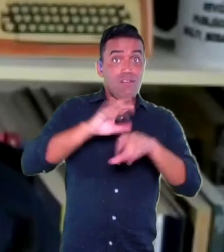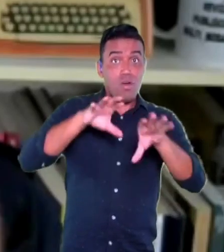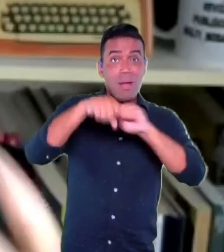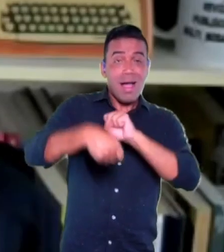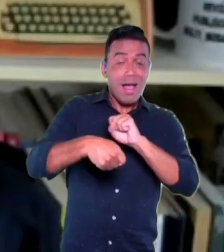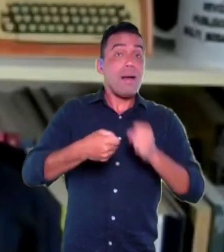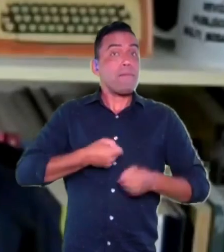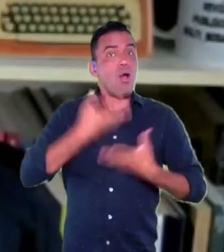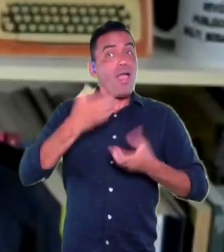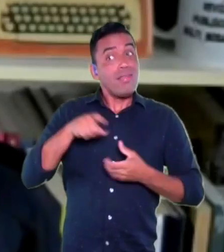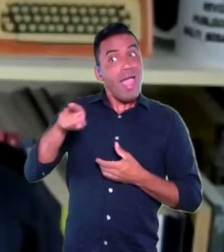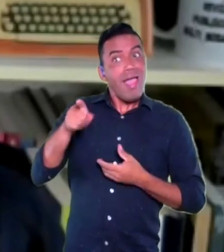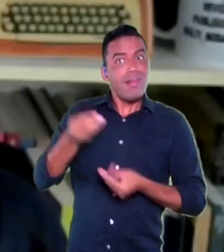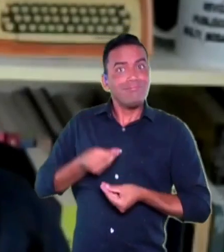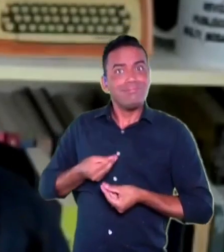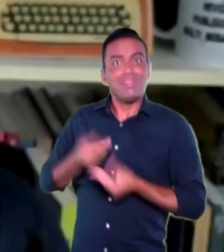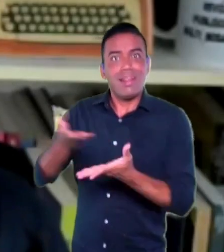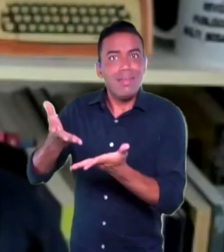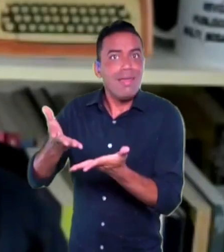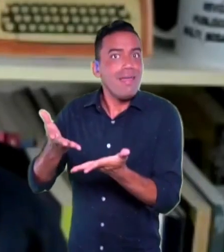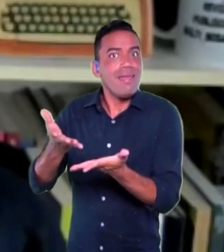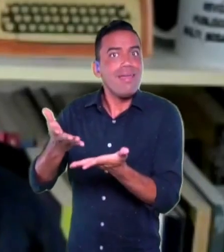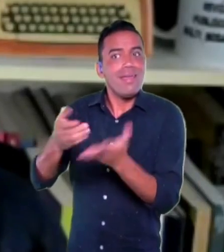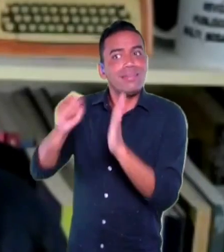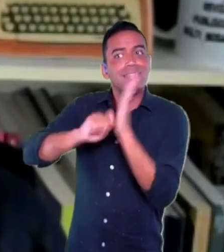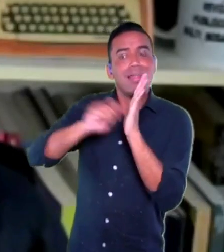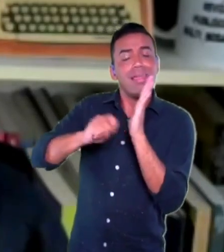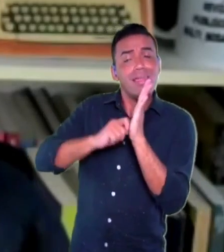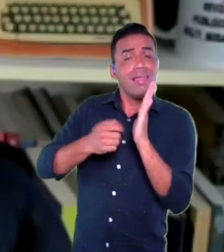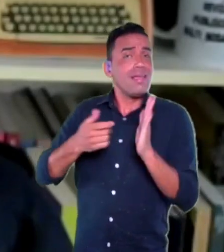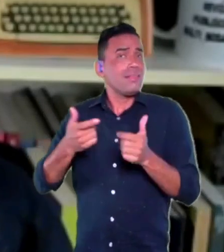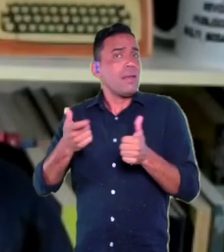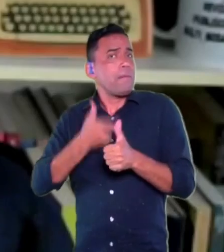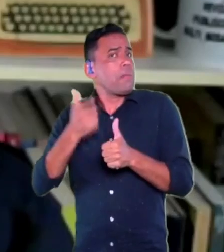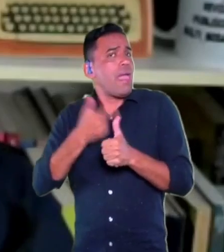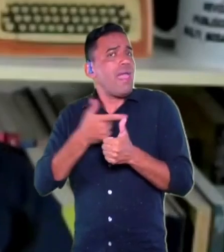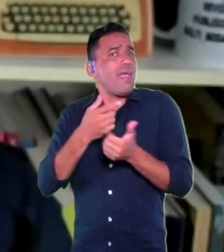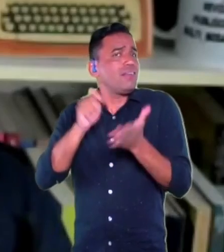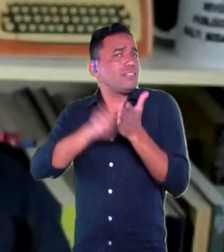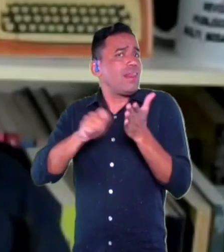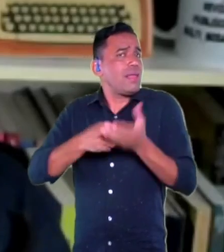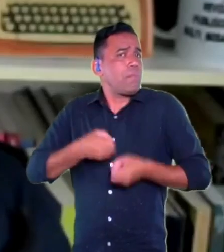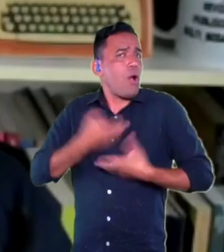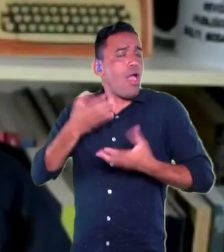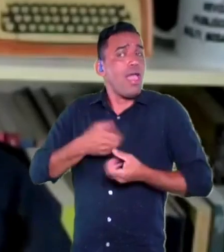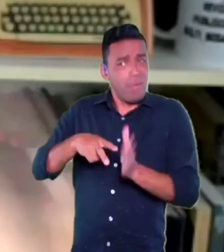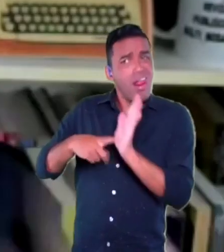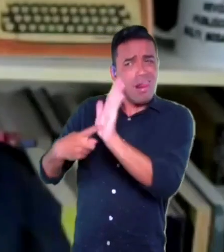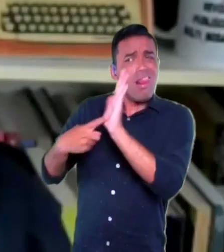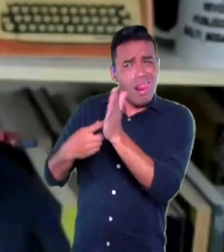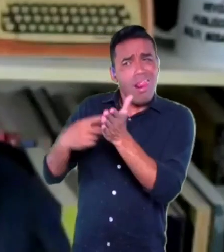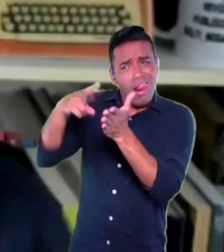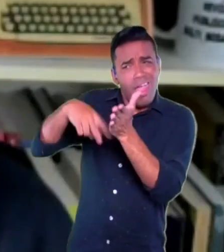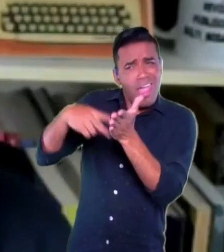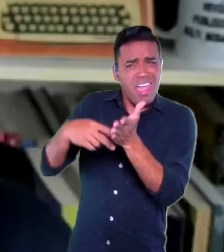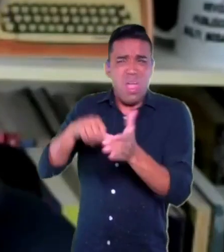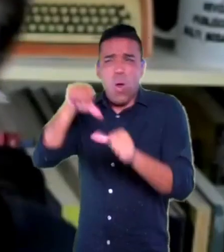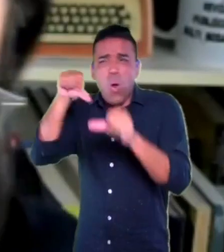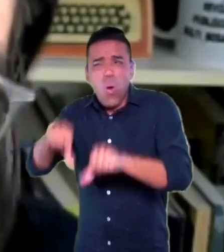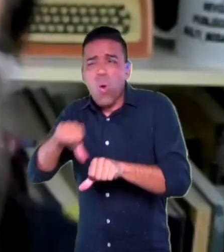tive coragem de entregar alguma coisa, né? Os primeiros poemas. Tá, será que você lê para mim e me fala se é uma porcaria muito